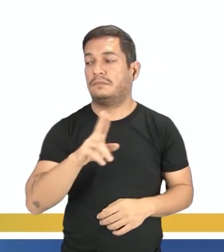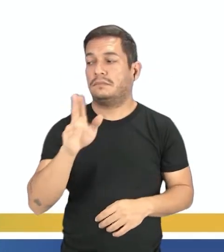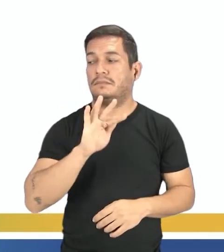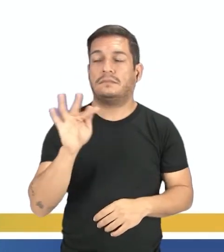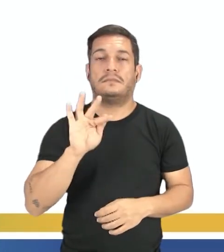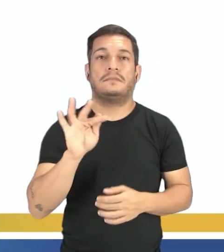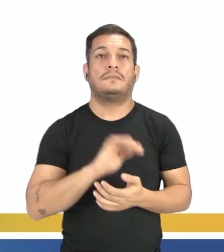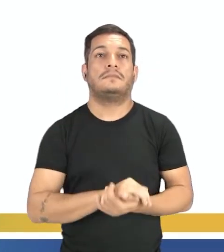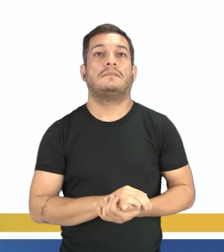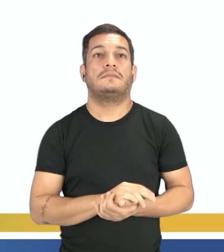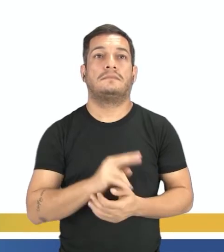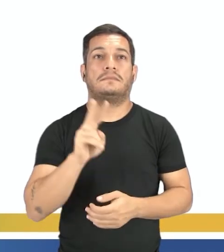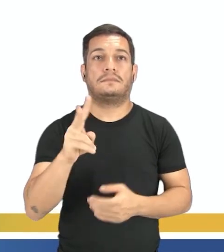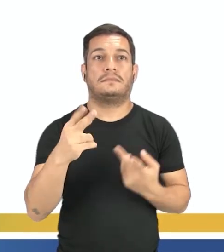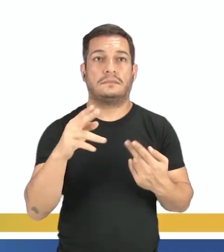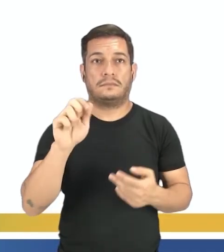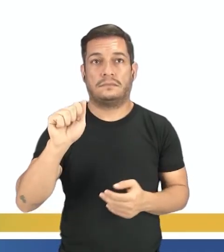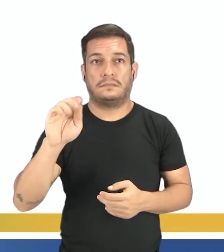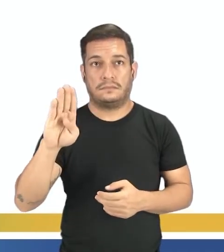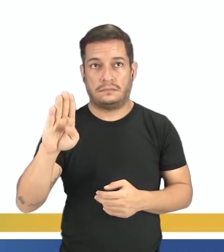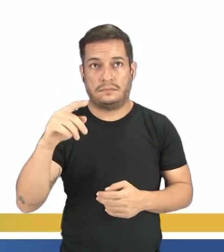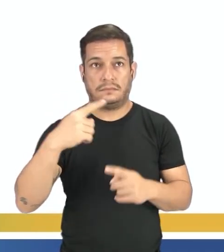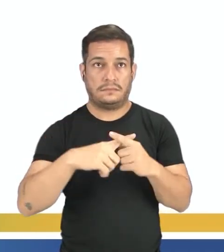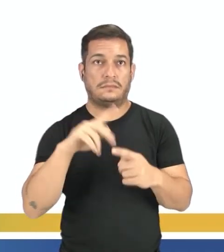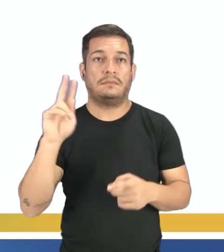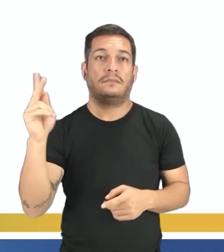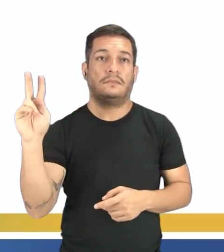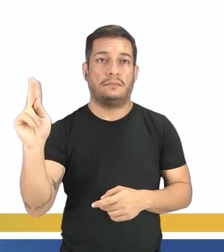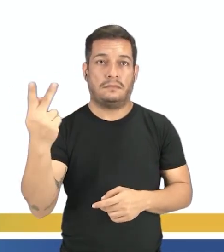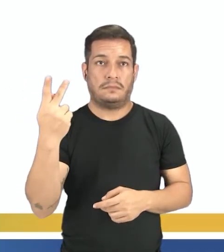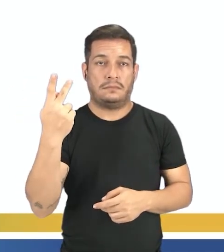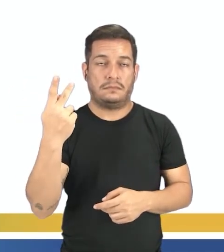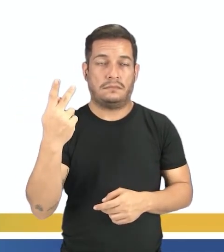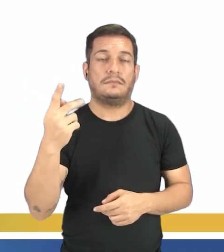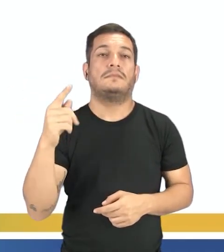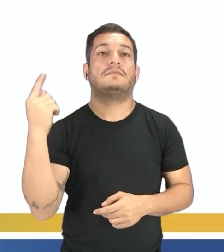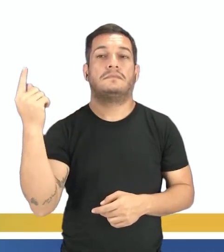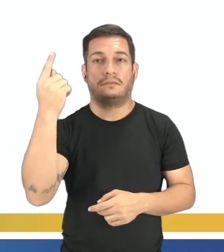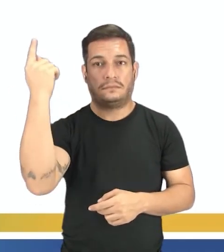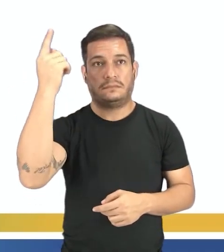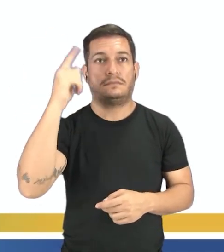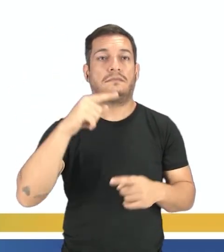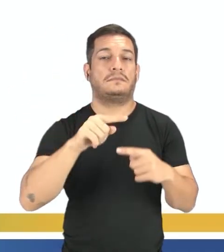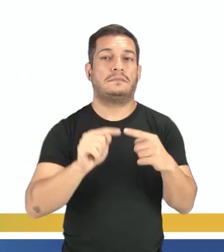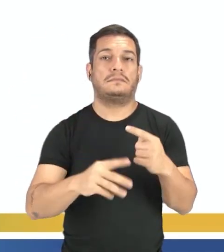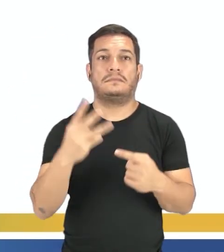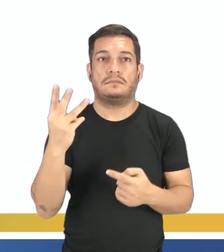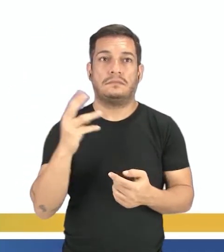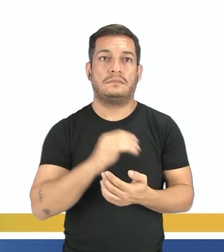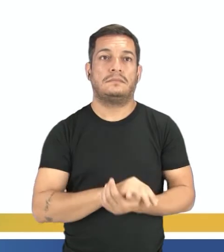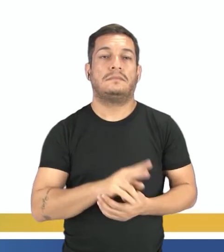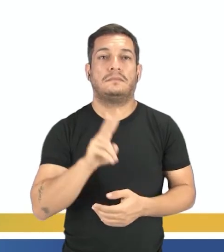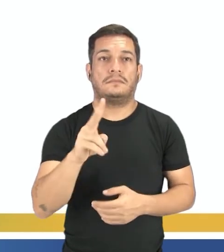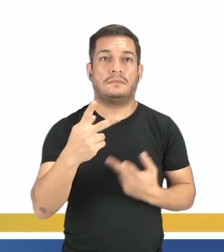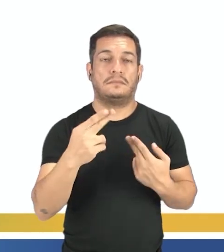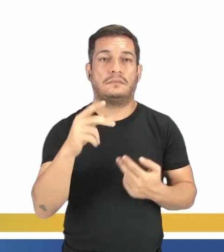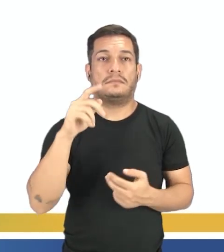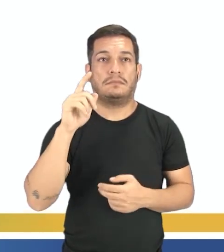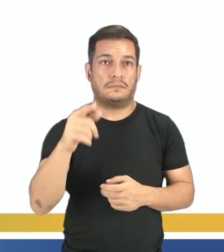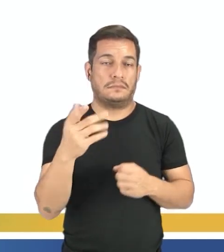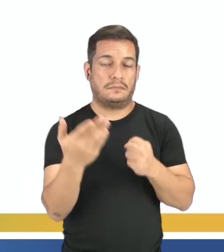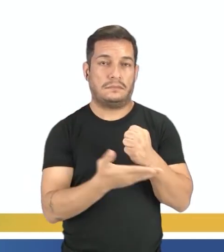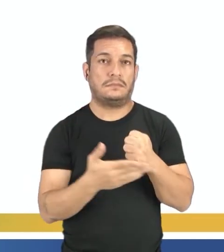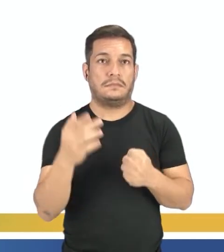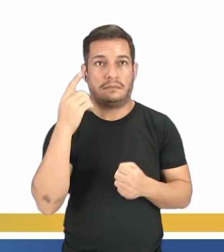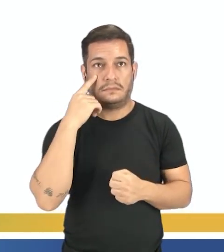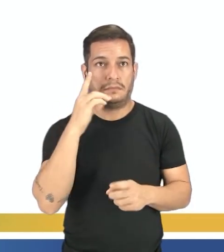fórmula. V é igual à área da base vezes a altura dividido para 3. V é igual à área da base, nós